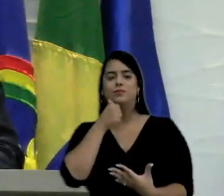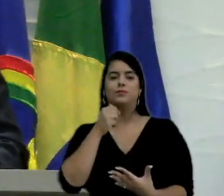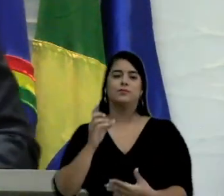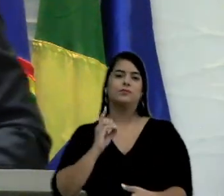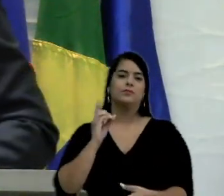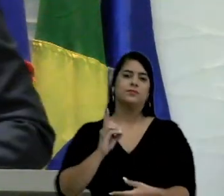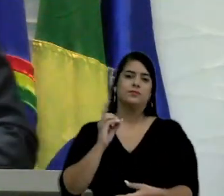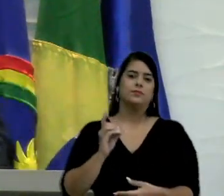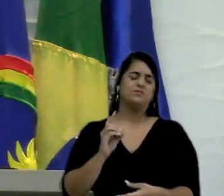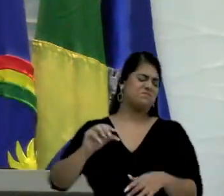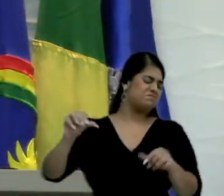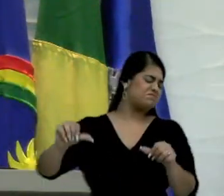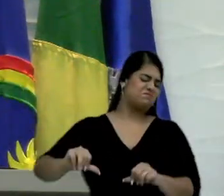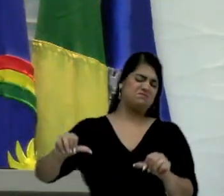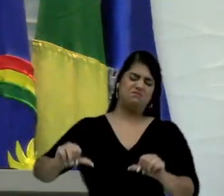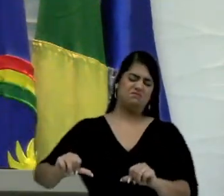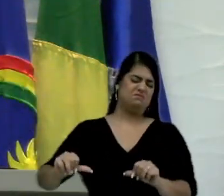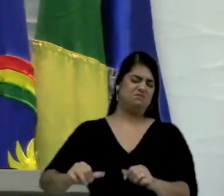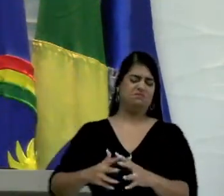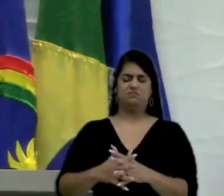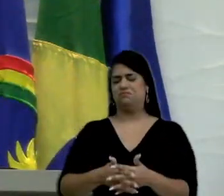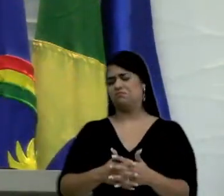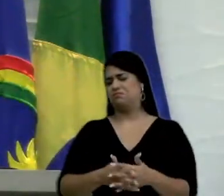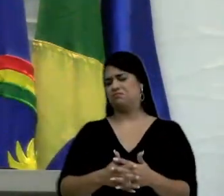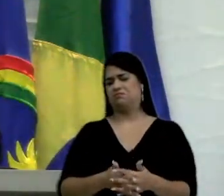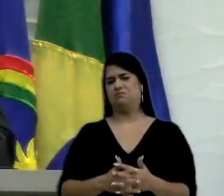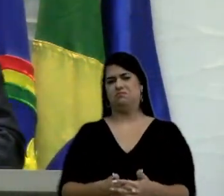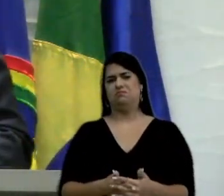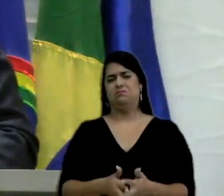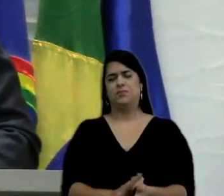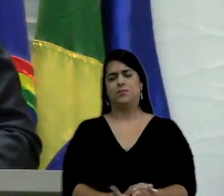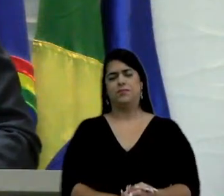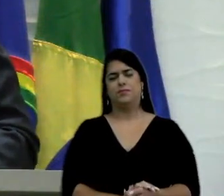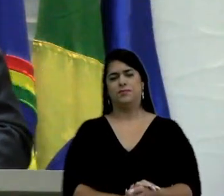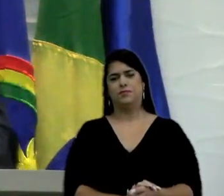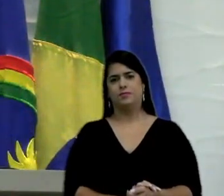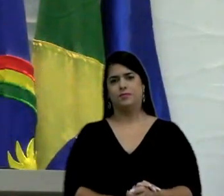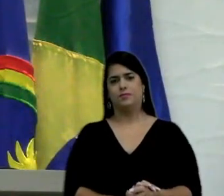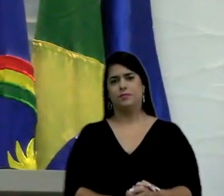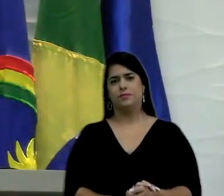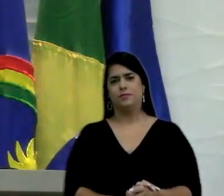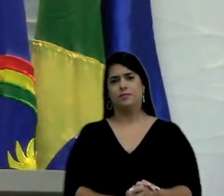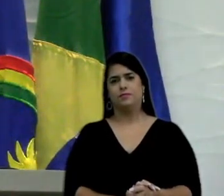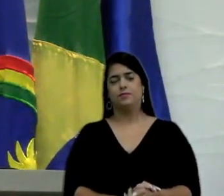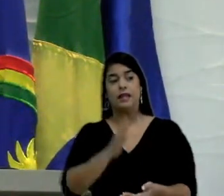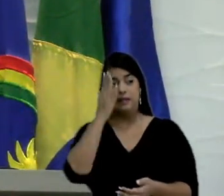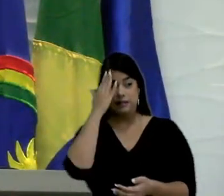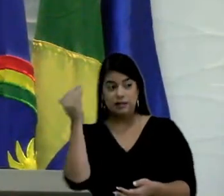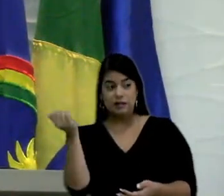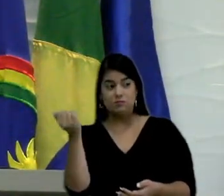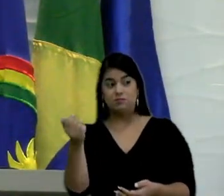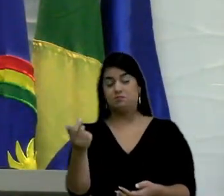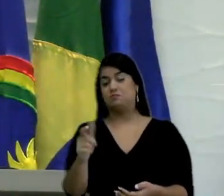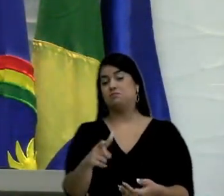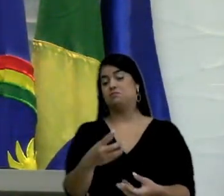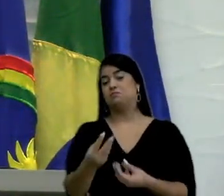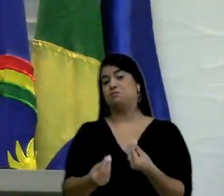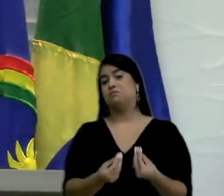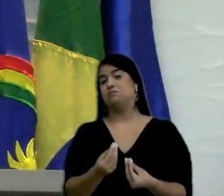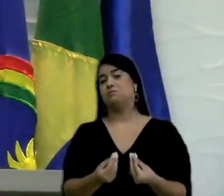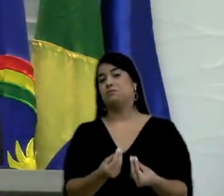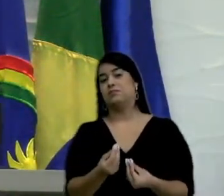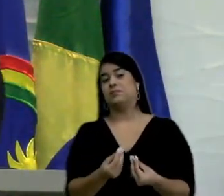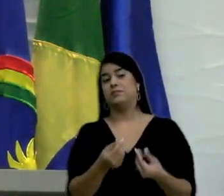rejeição estratosférica astronômica então sabe-se que não tem como ela